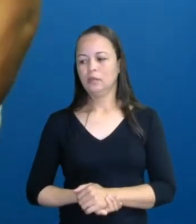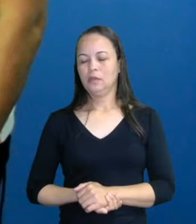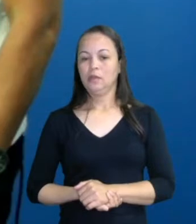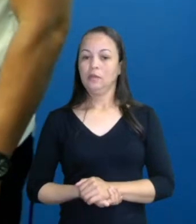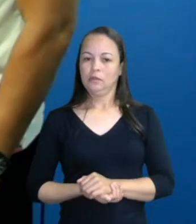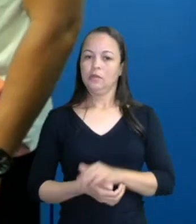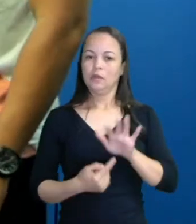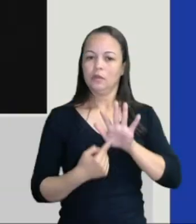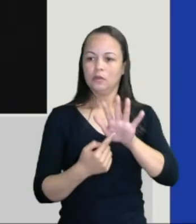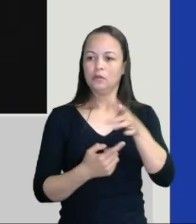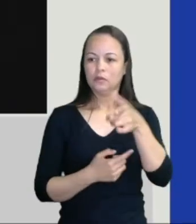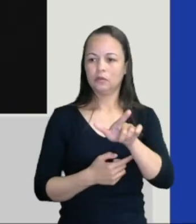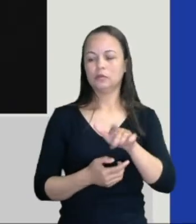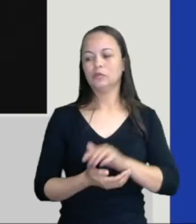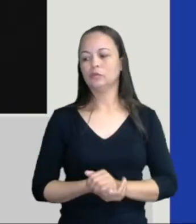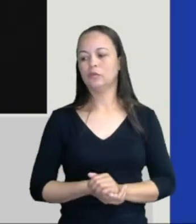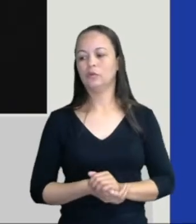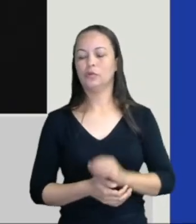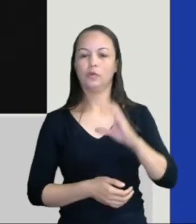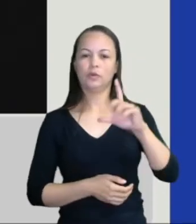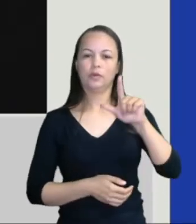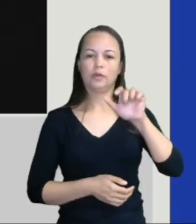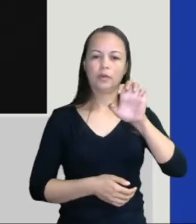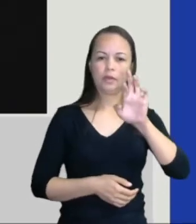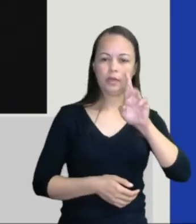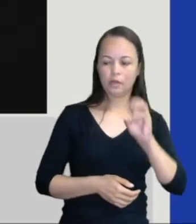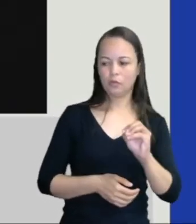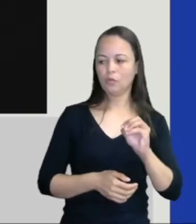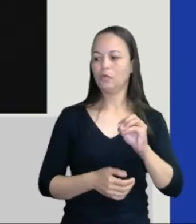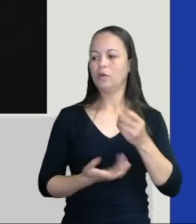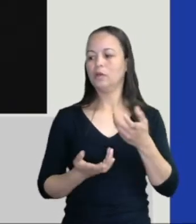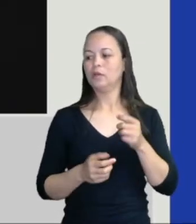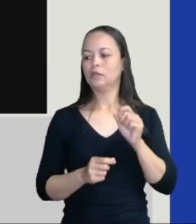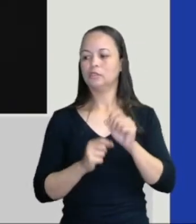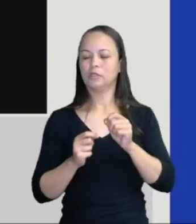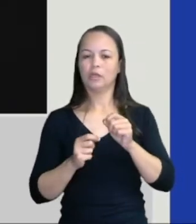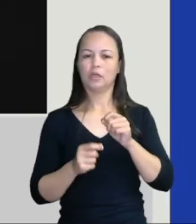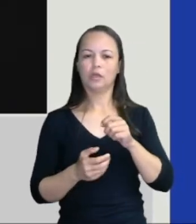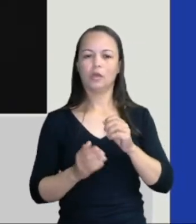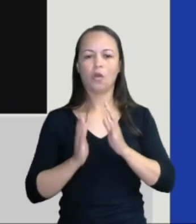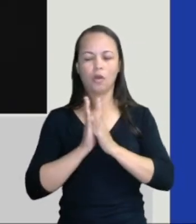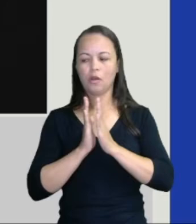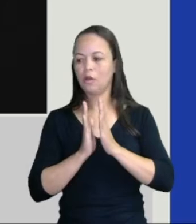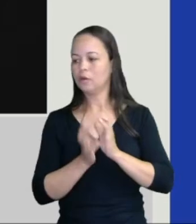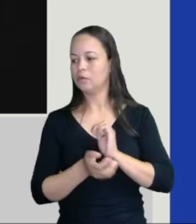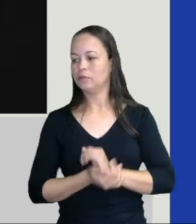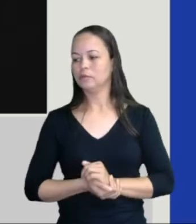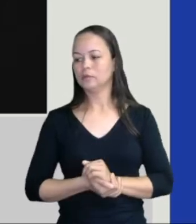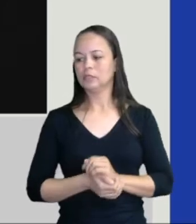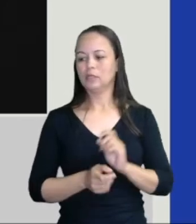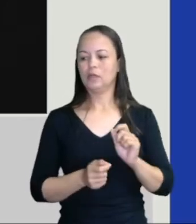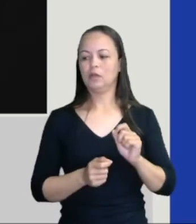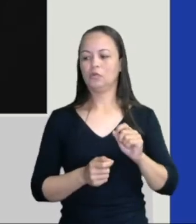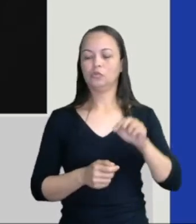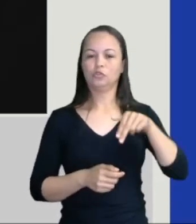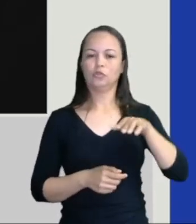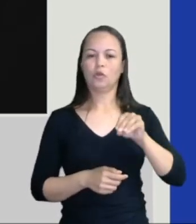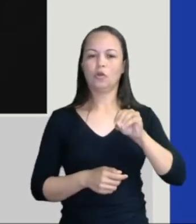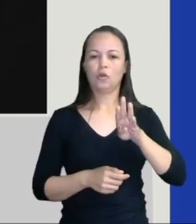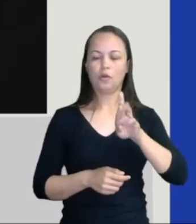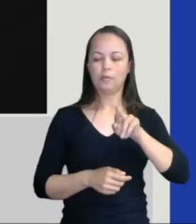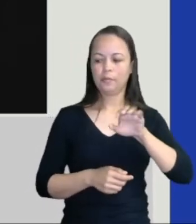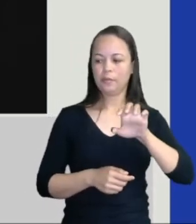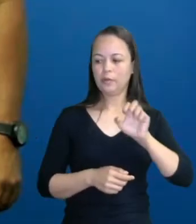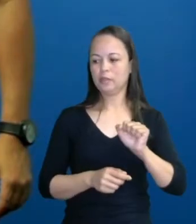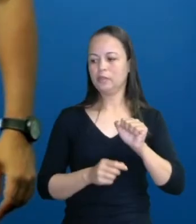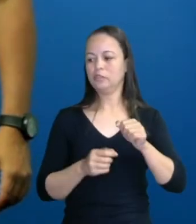Tá aí mais uma vez. Clero, os que oram, nobreza, os que guerreiam, camponeses e servos, os que trabalham e sustentam